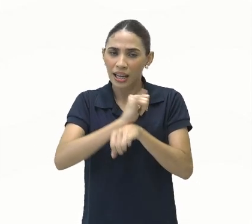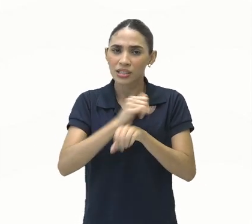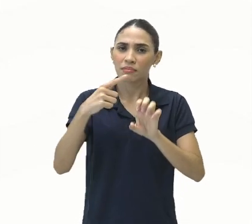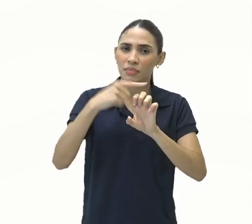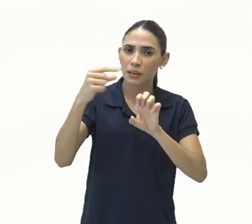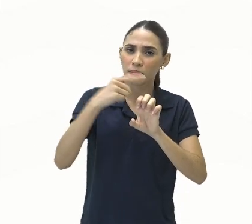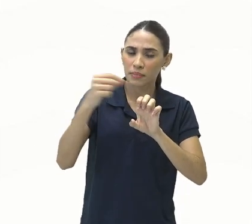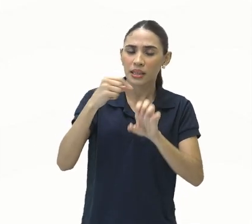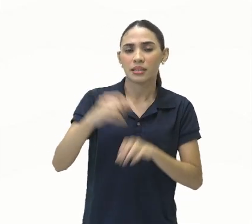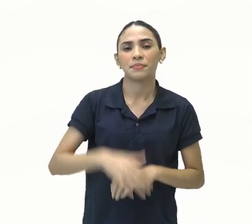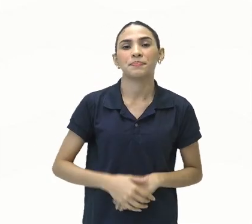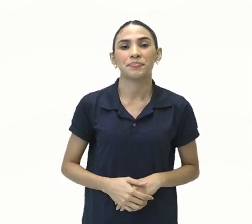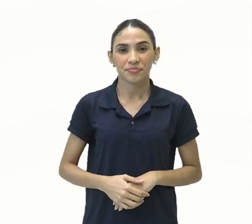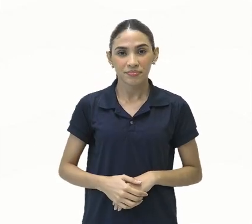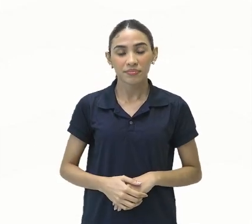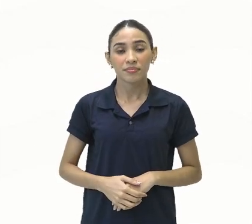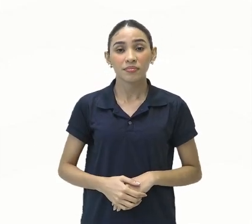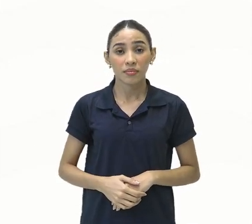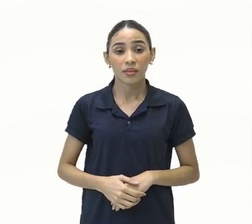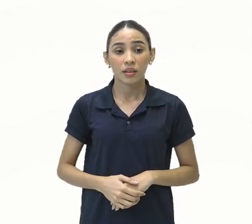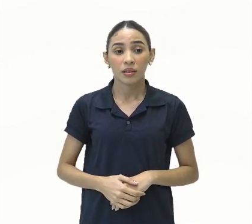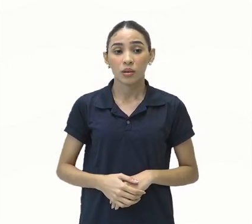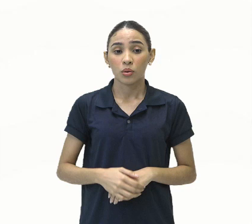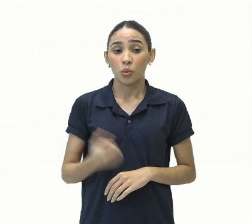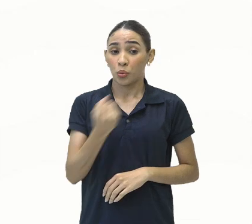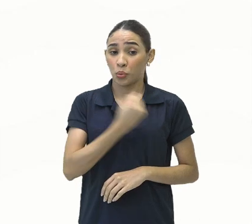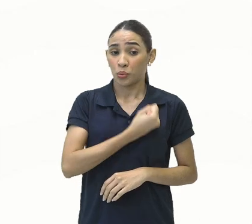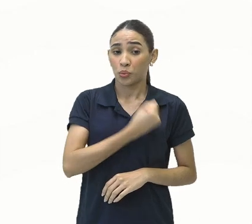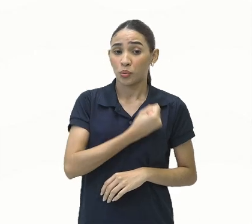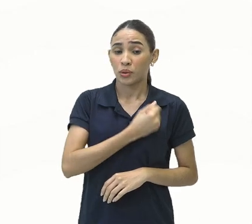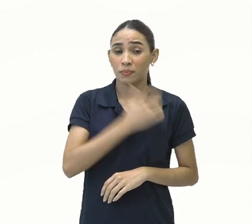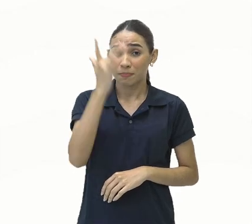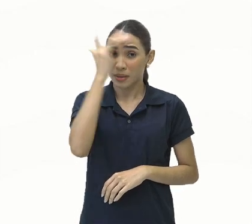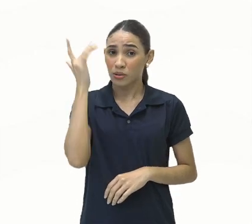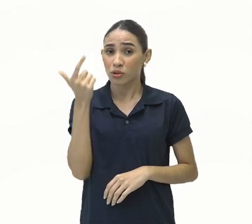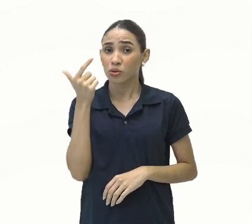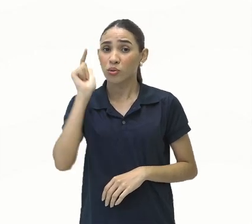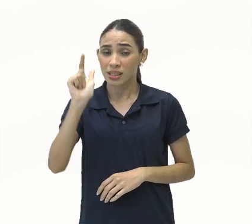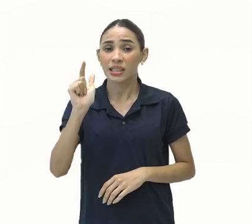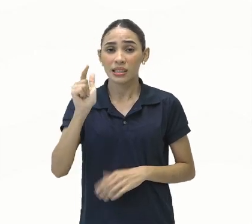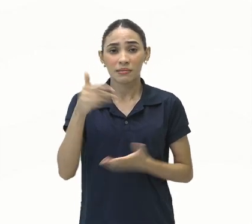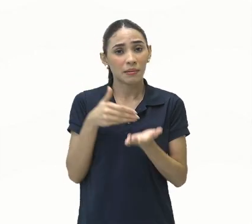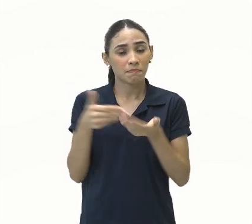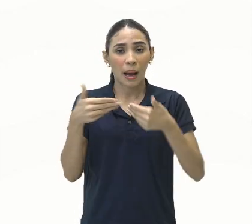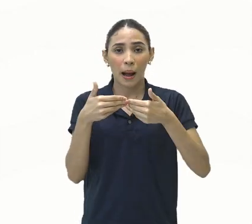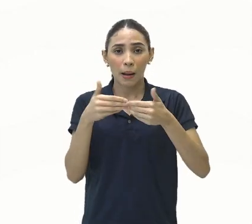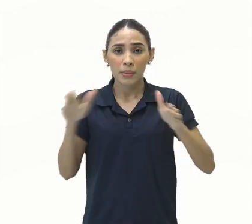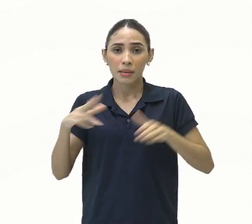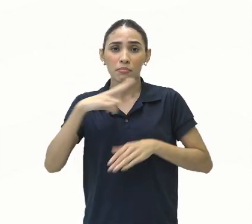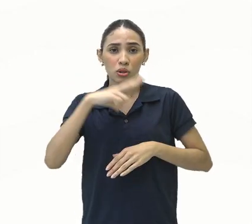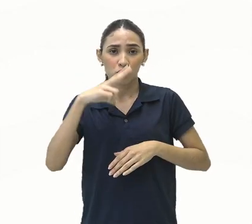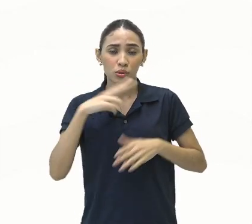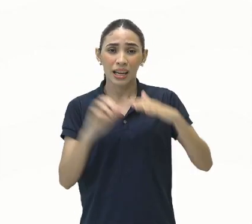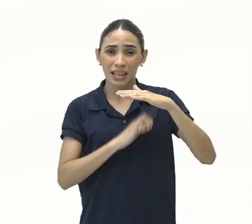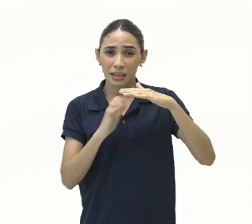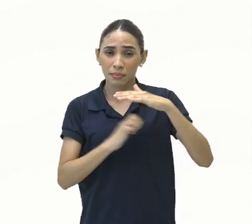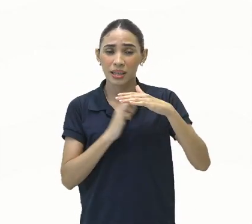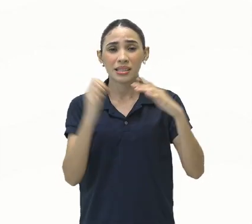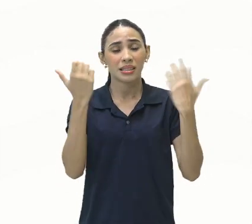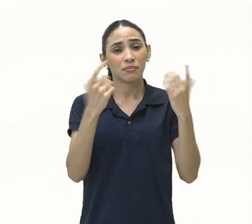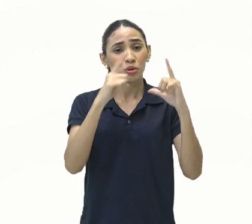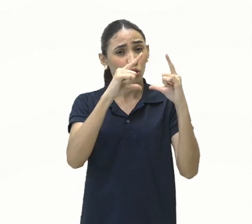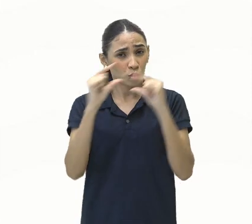entrar nisso, né? Tanto é que o número de pessoas que abriram o próprio negócio, né, deu uma caída, empresas